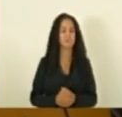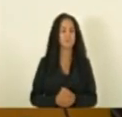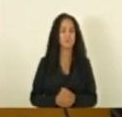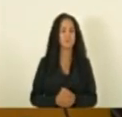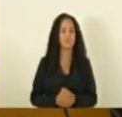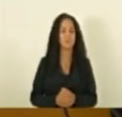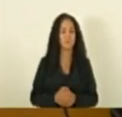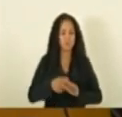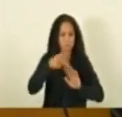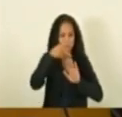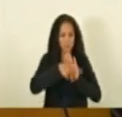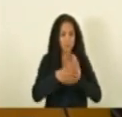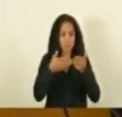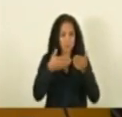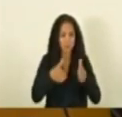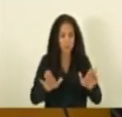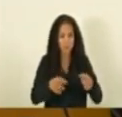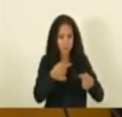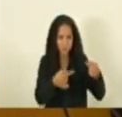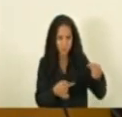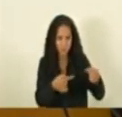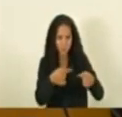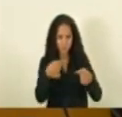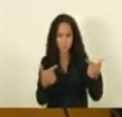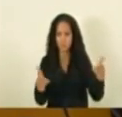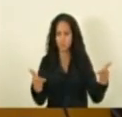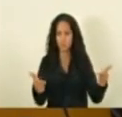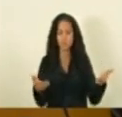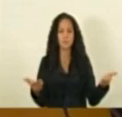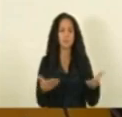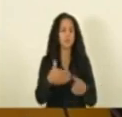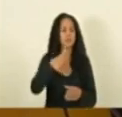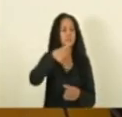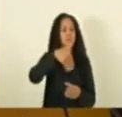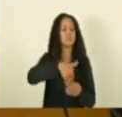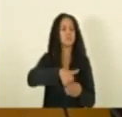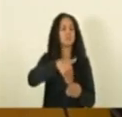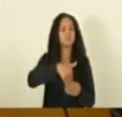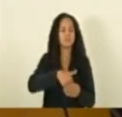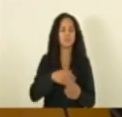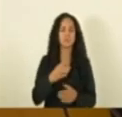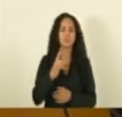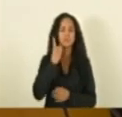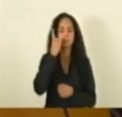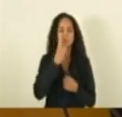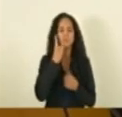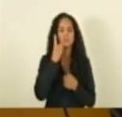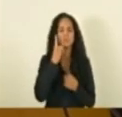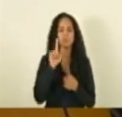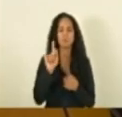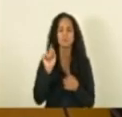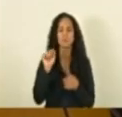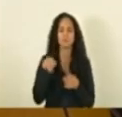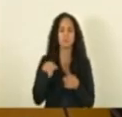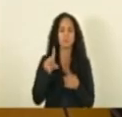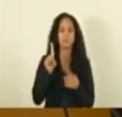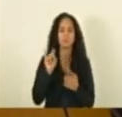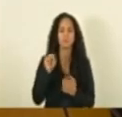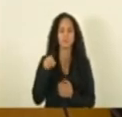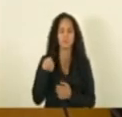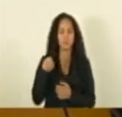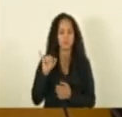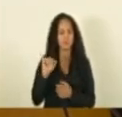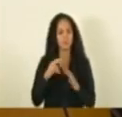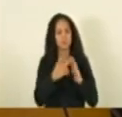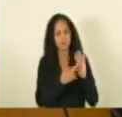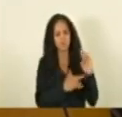Coloco o projeto em discussão, não havendo quem queira discutir, coloco em votação como voto deputado Gandini, com